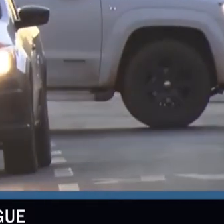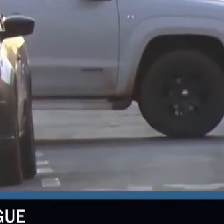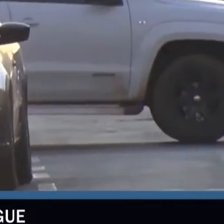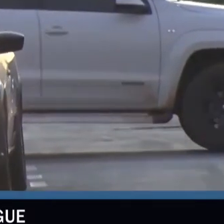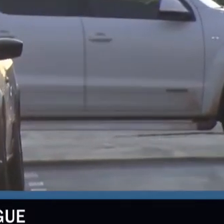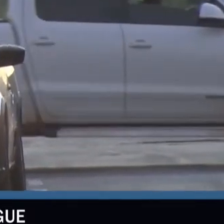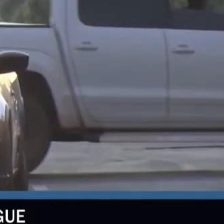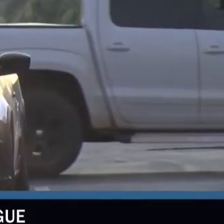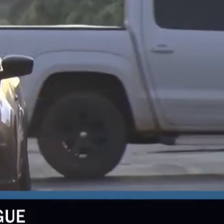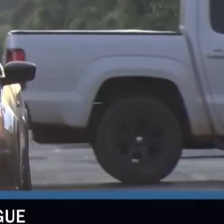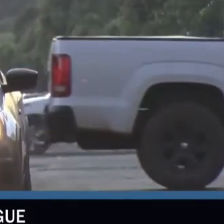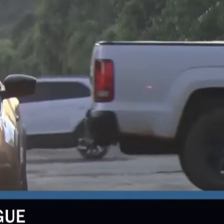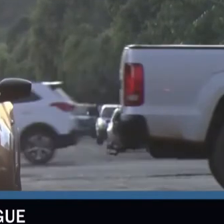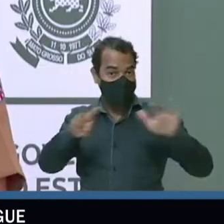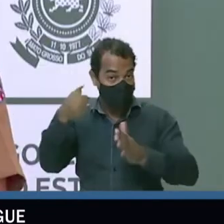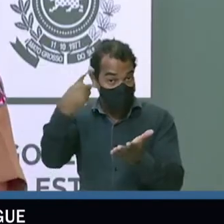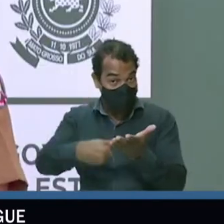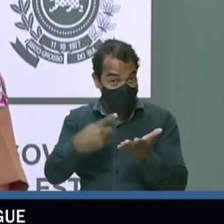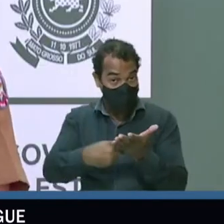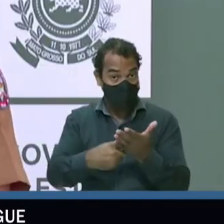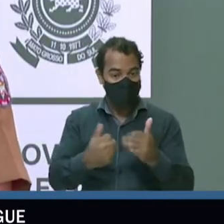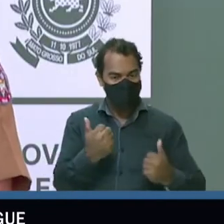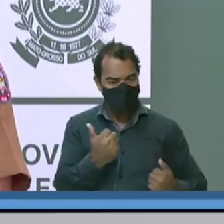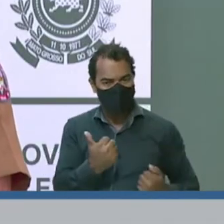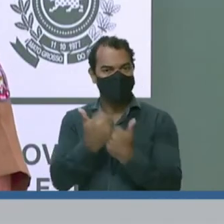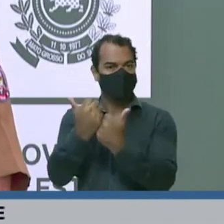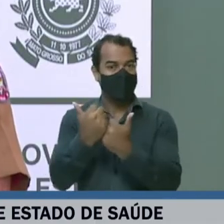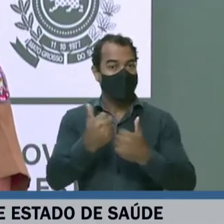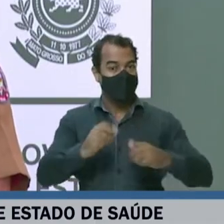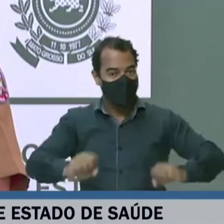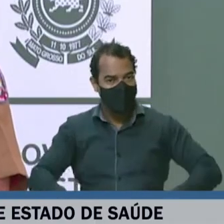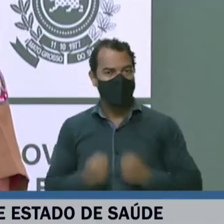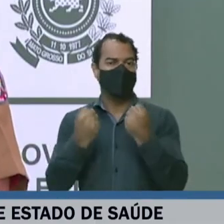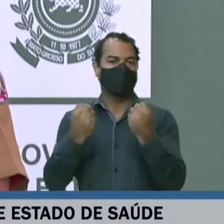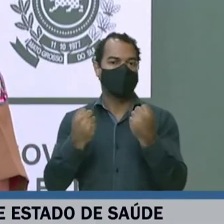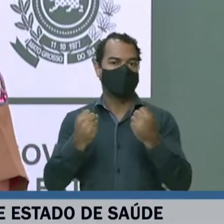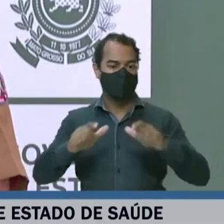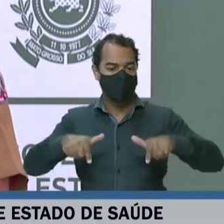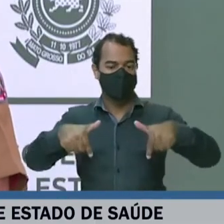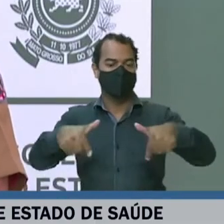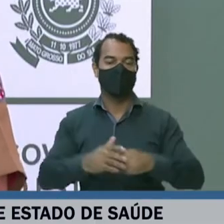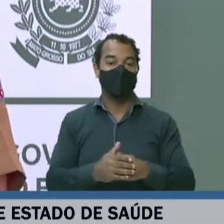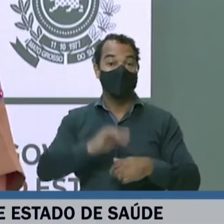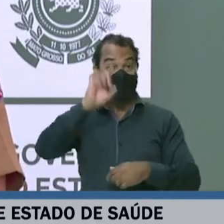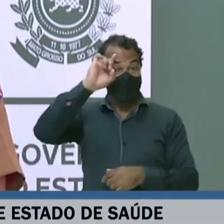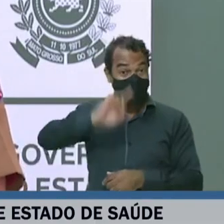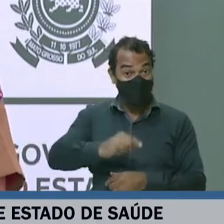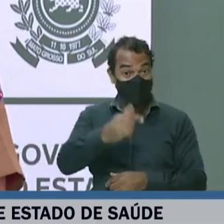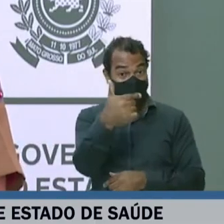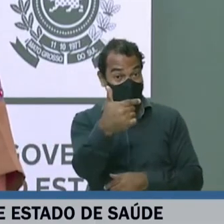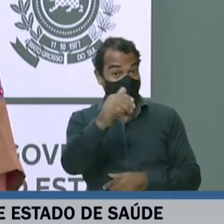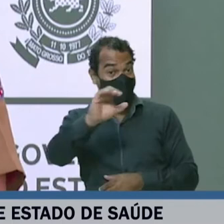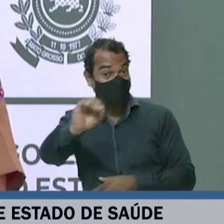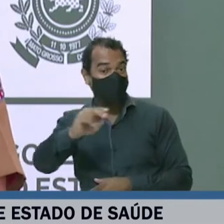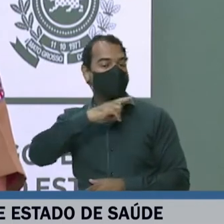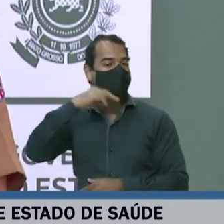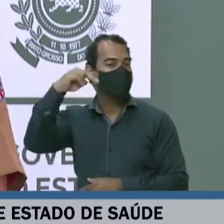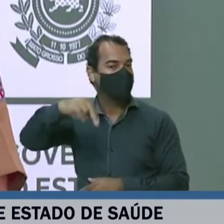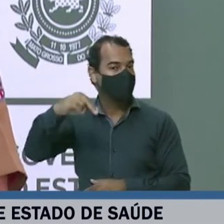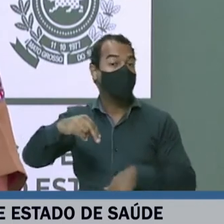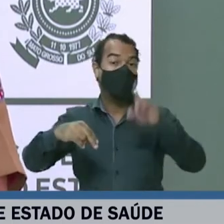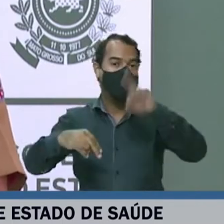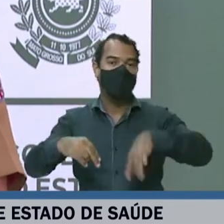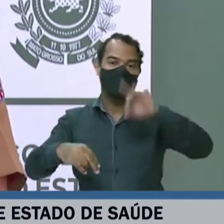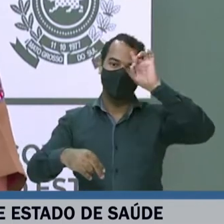da Secretaria de Saúde Marcelo praia é Oi Bi de concentração é